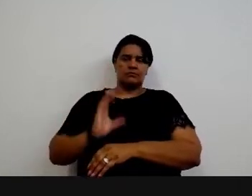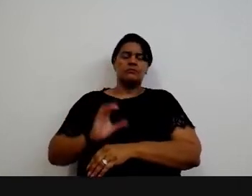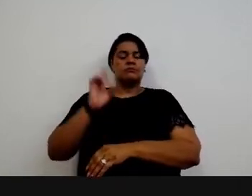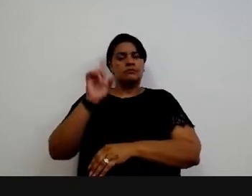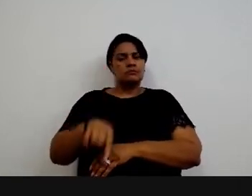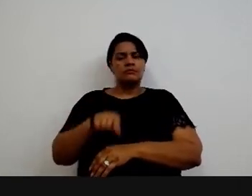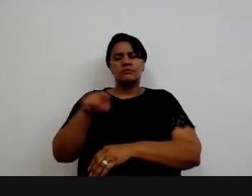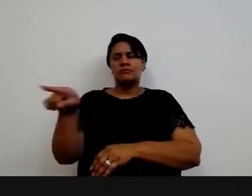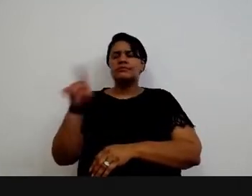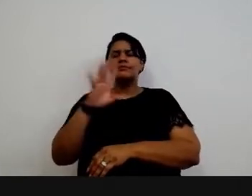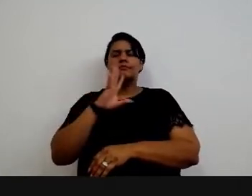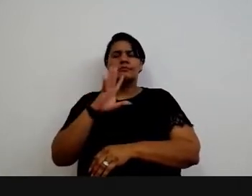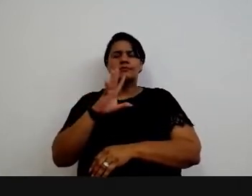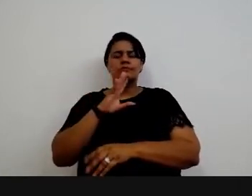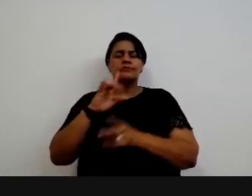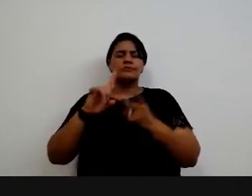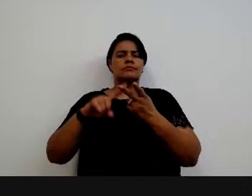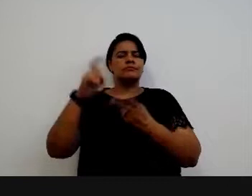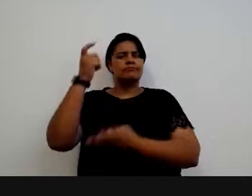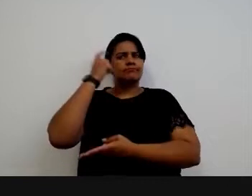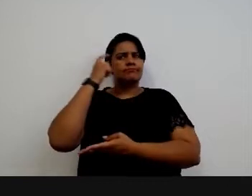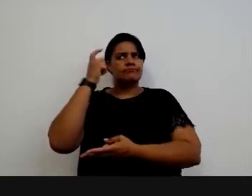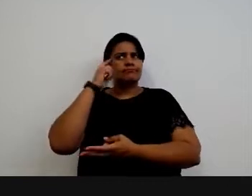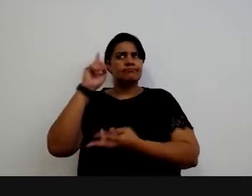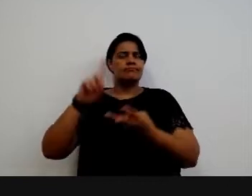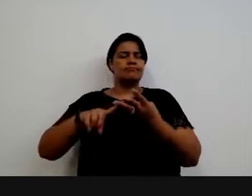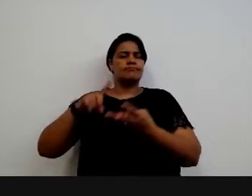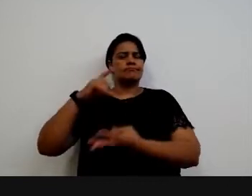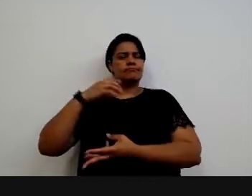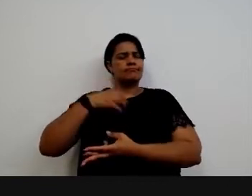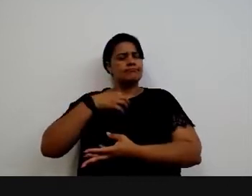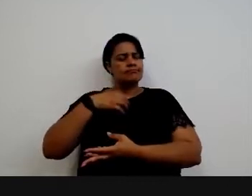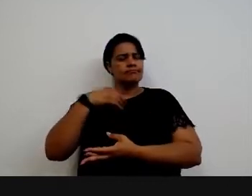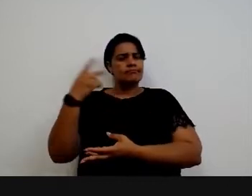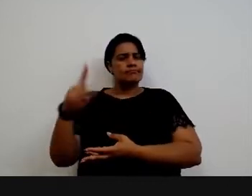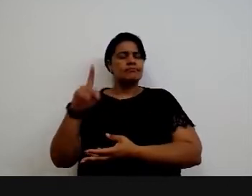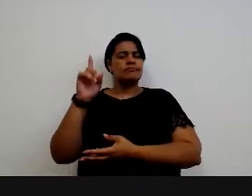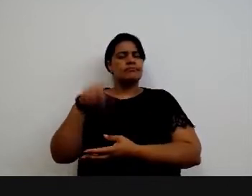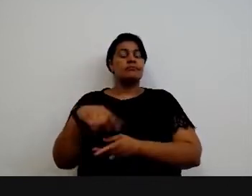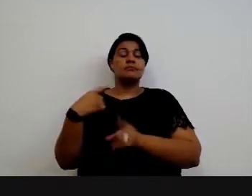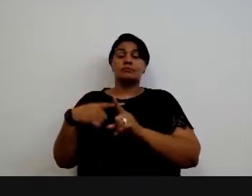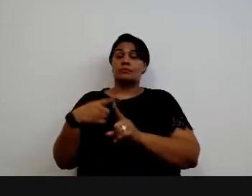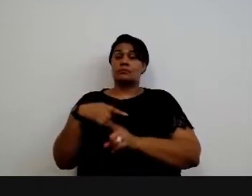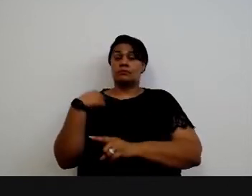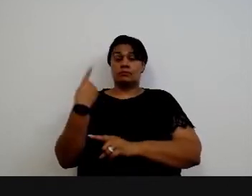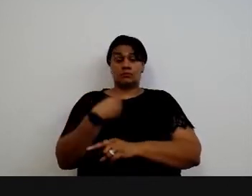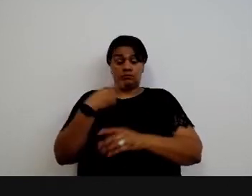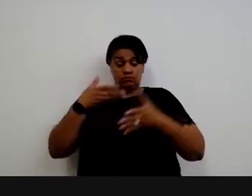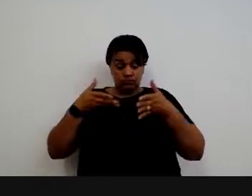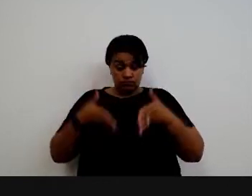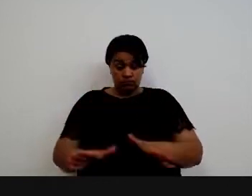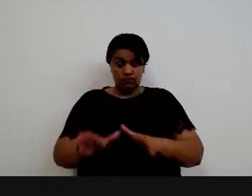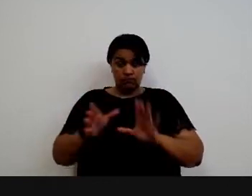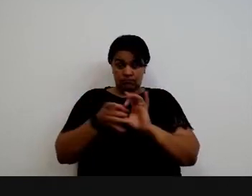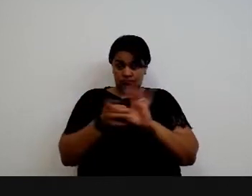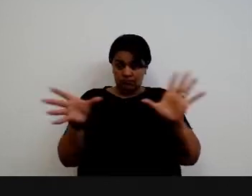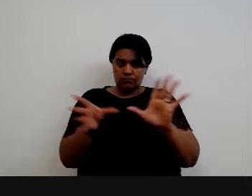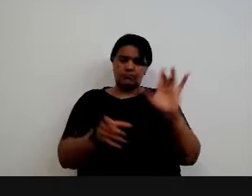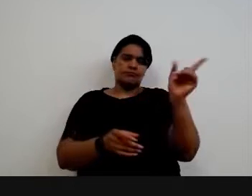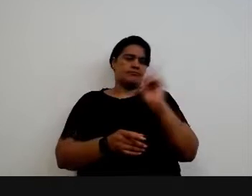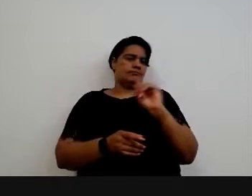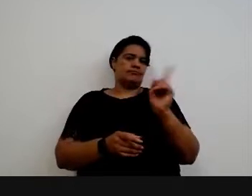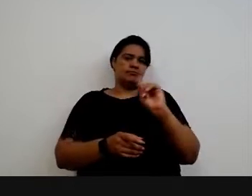você age, você passa a pensar como cidadão e fazer disso uma prática diária. Porque a gente não nasce democrático, a gente não nasce